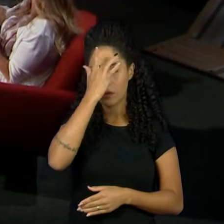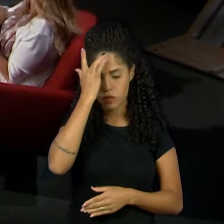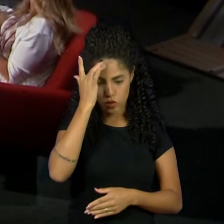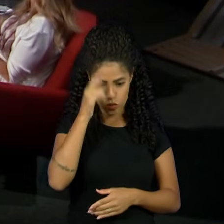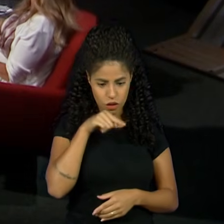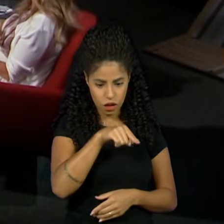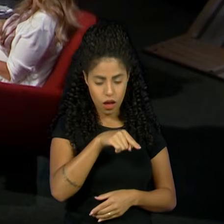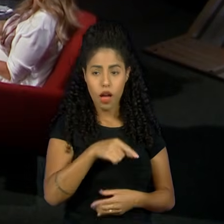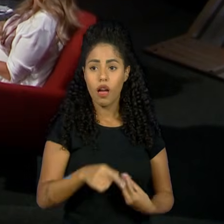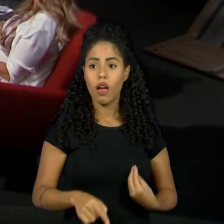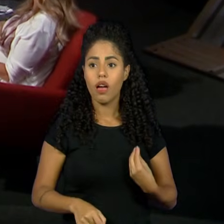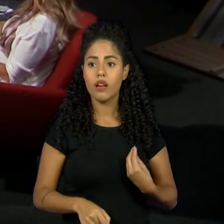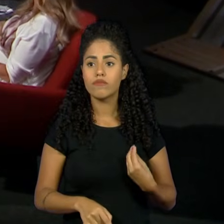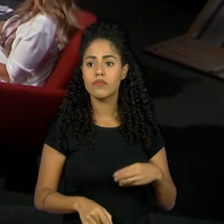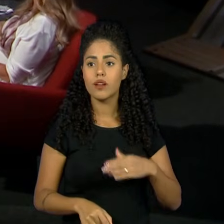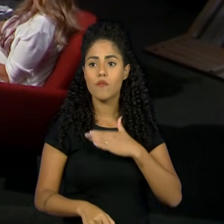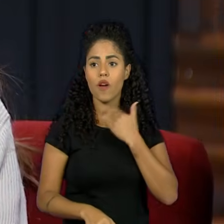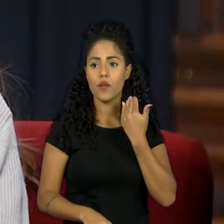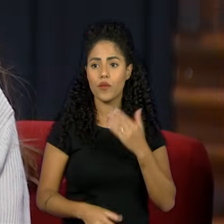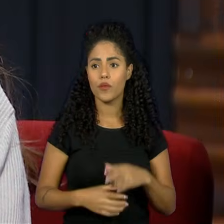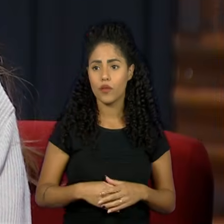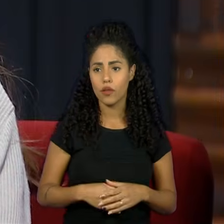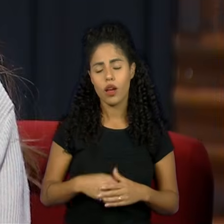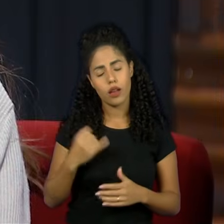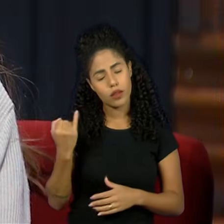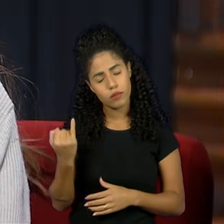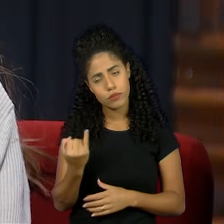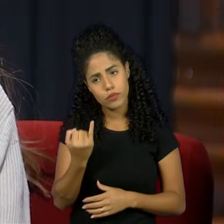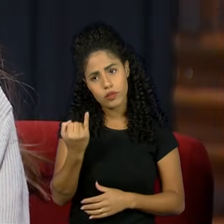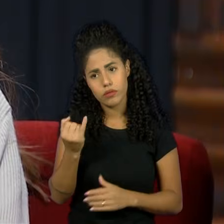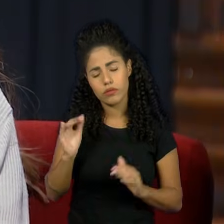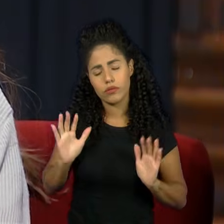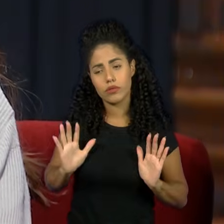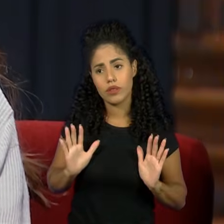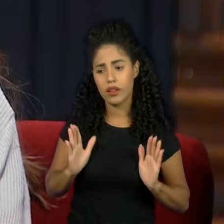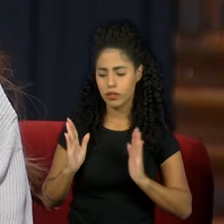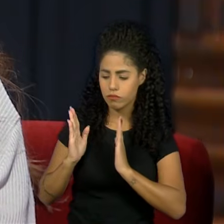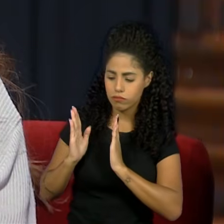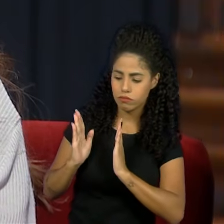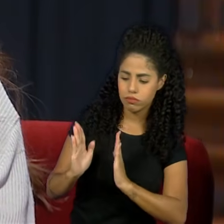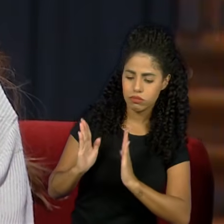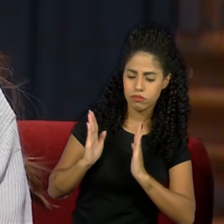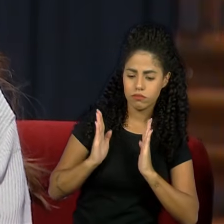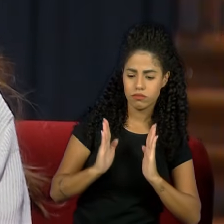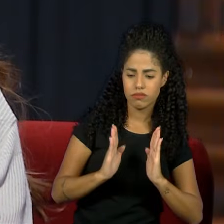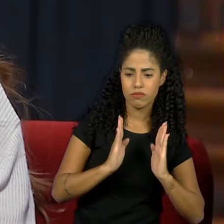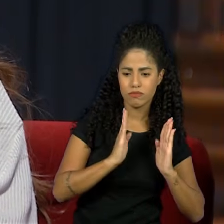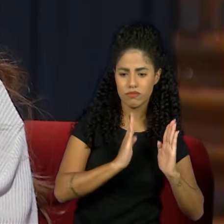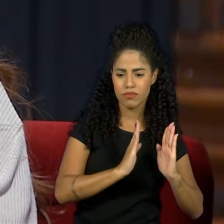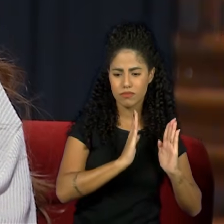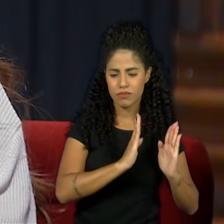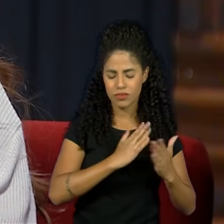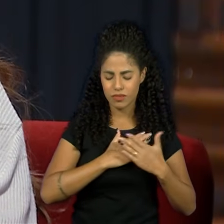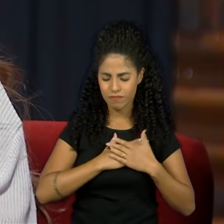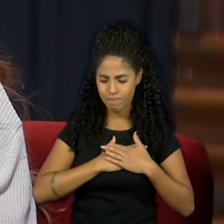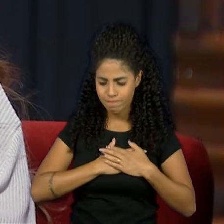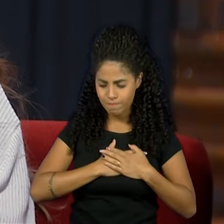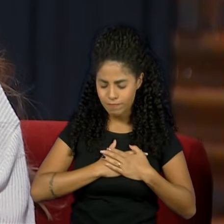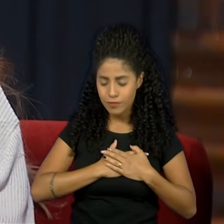do rompimento de um vínculo importante. O processo de luto, quanto mais consciente ele